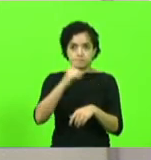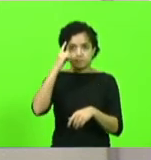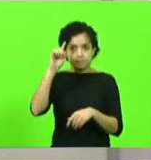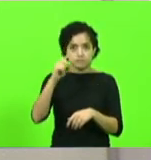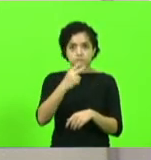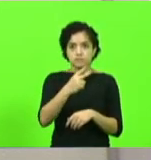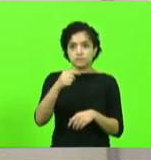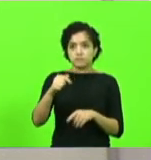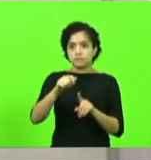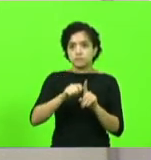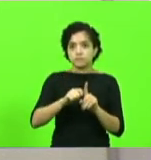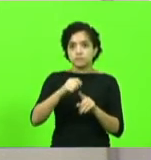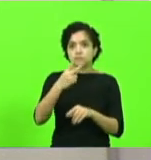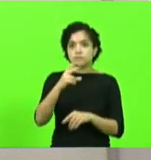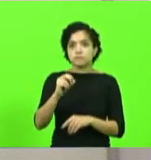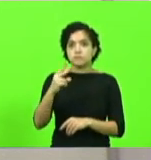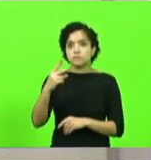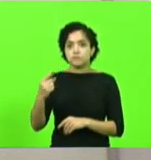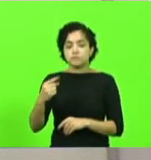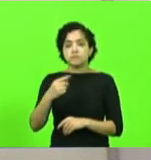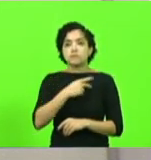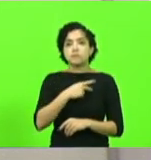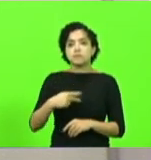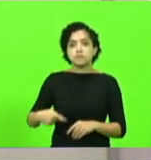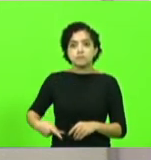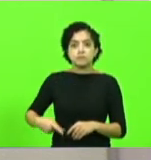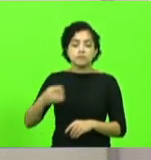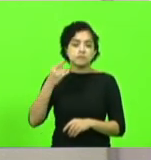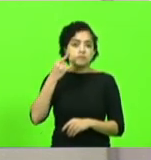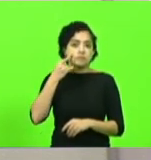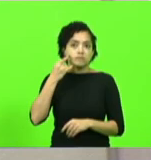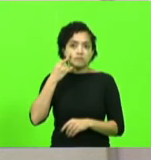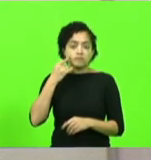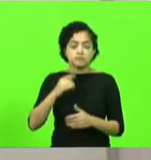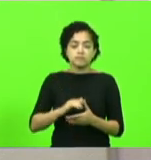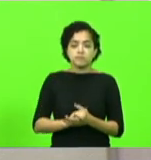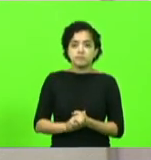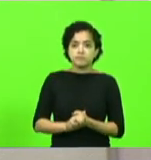27 de outubro de 2021, presidente e deputado Mauro de Nadal, secretaria e deputado Laird Schuster.